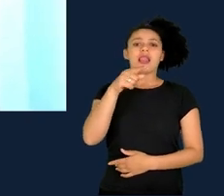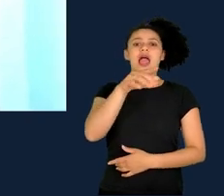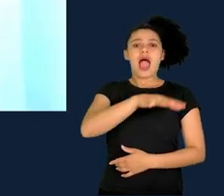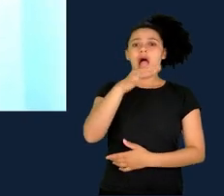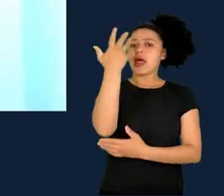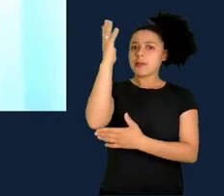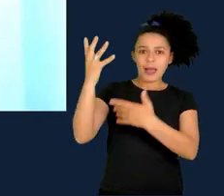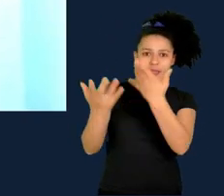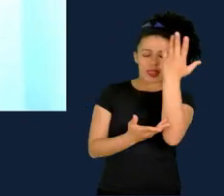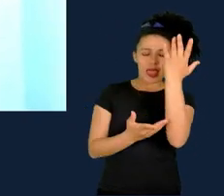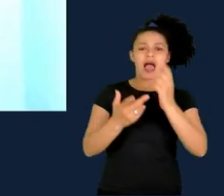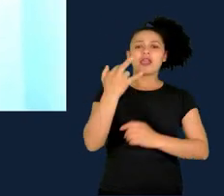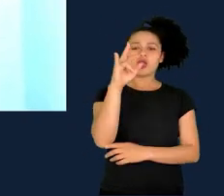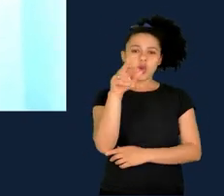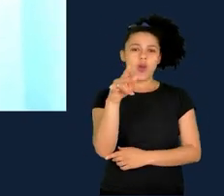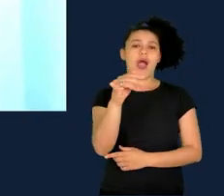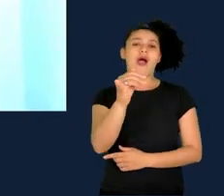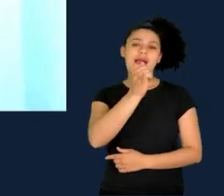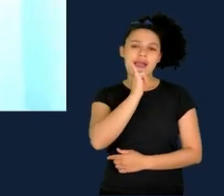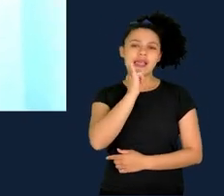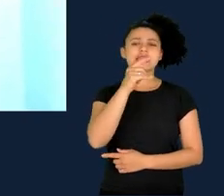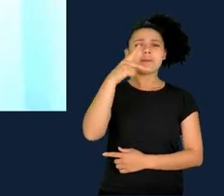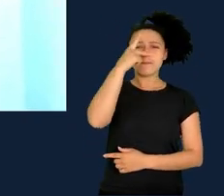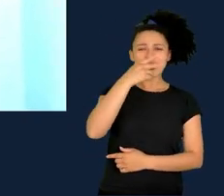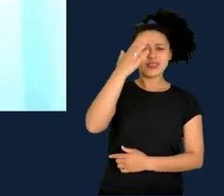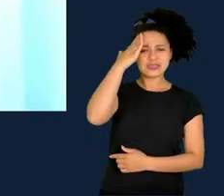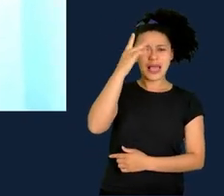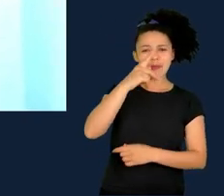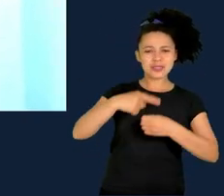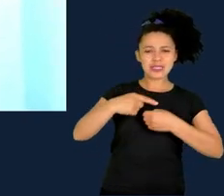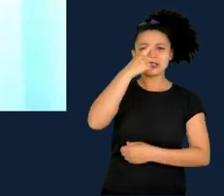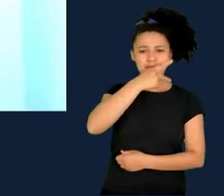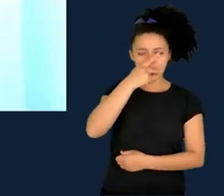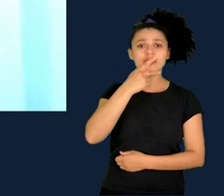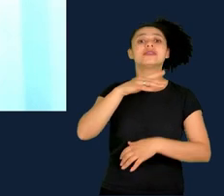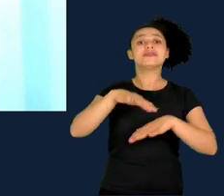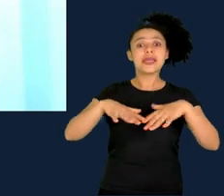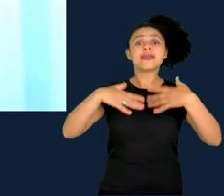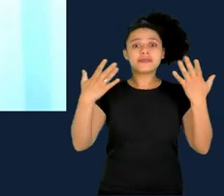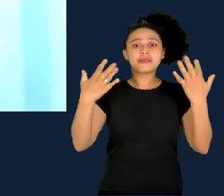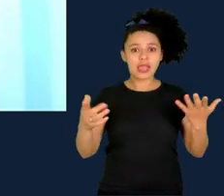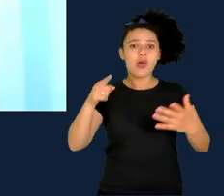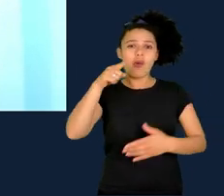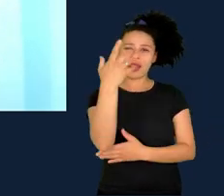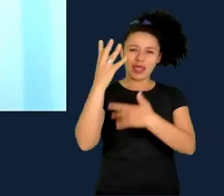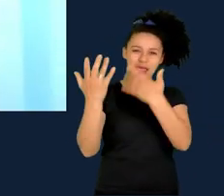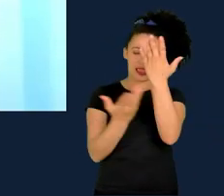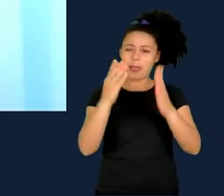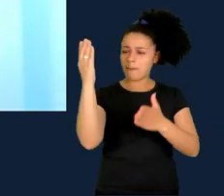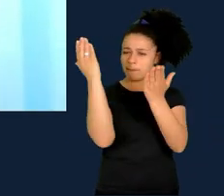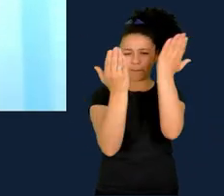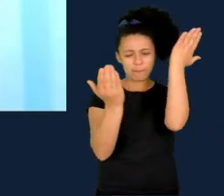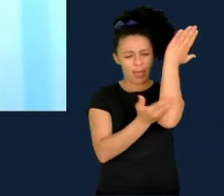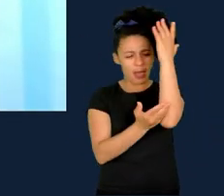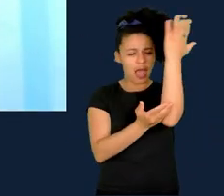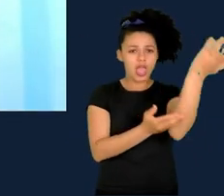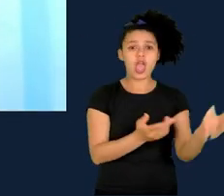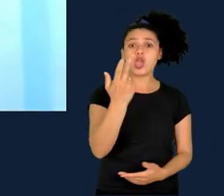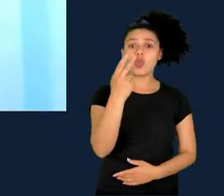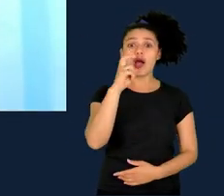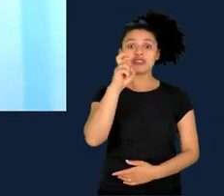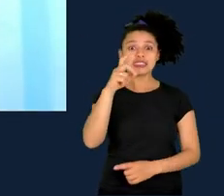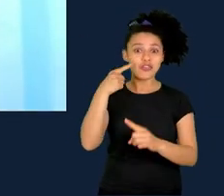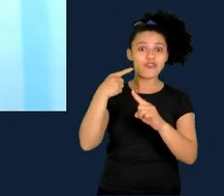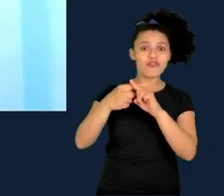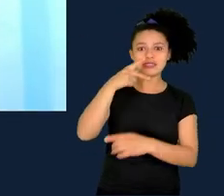vezes maior, alguma coisa assim. Isso ajuda muito as pessoas a entenderem. Também é muito importante ter um mapa junto